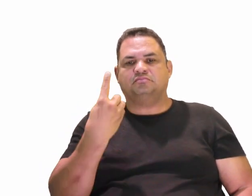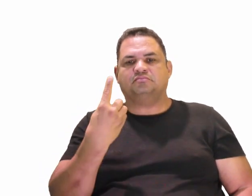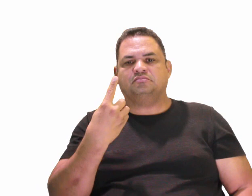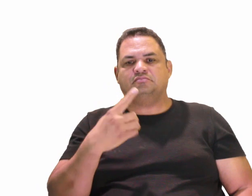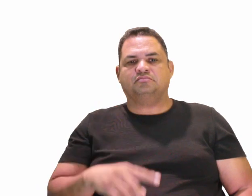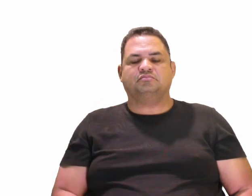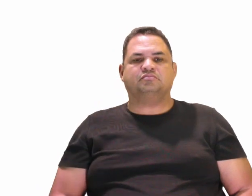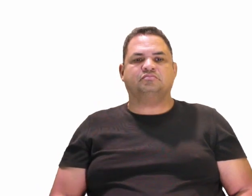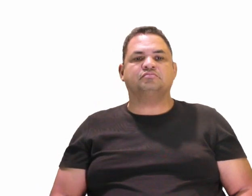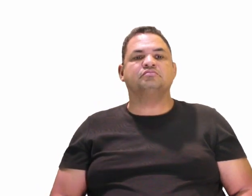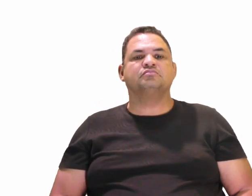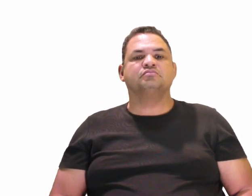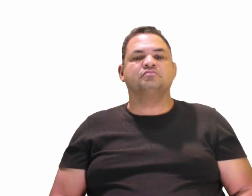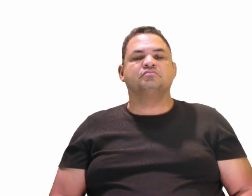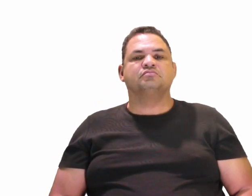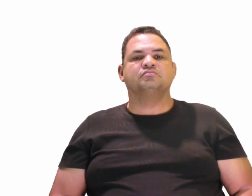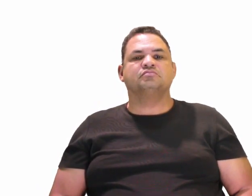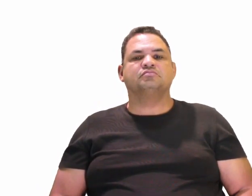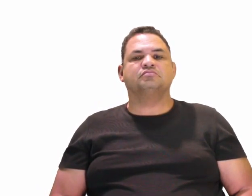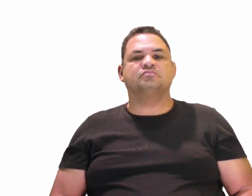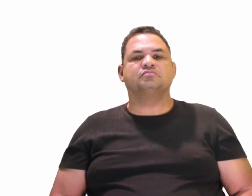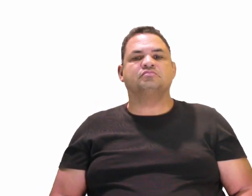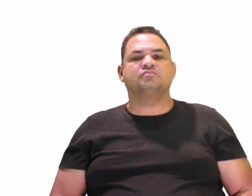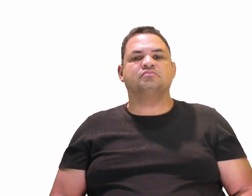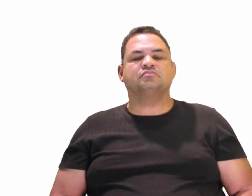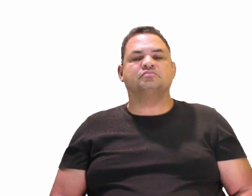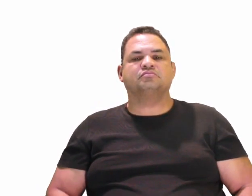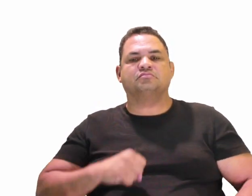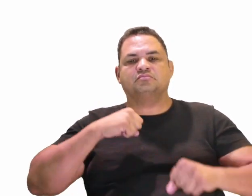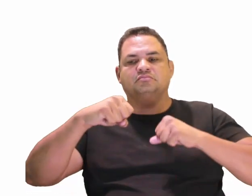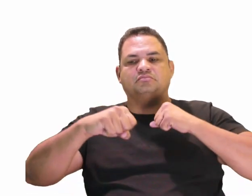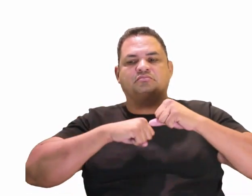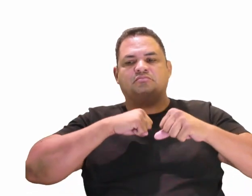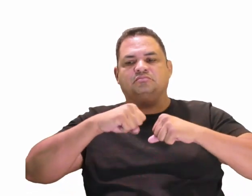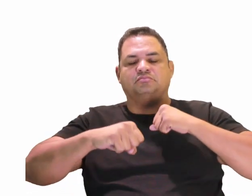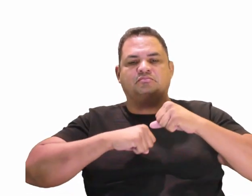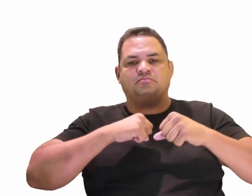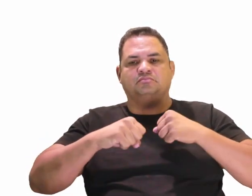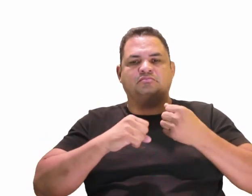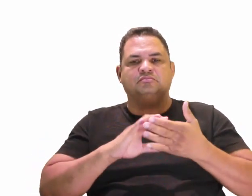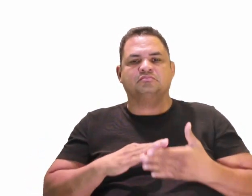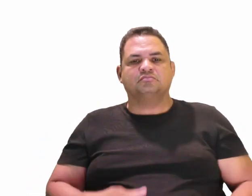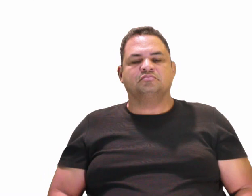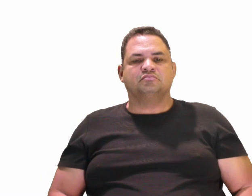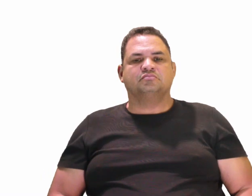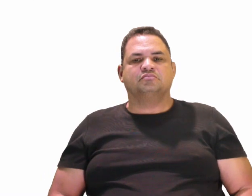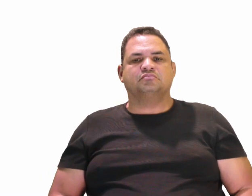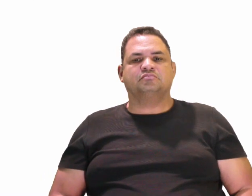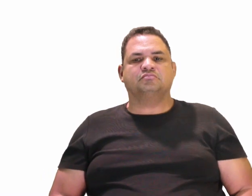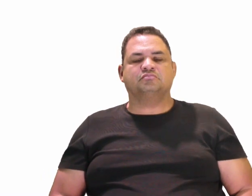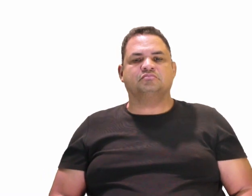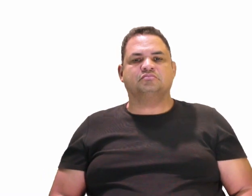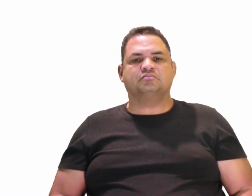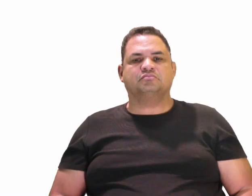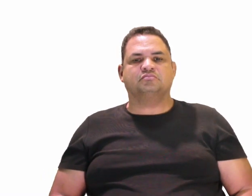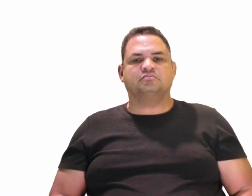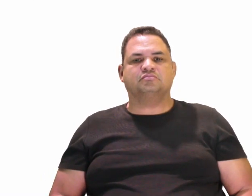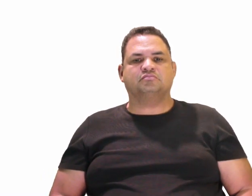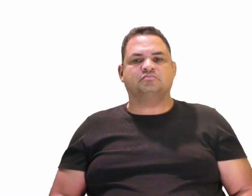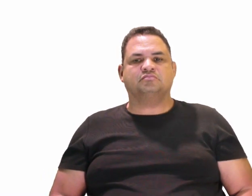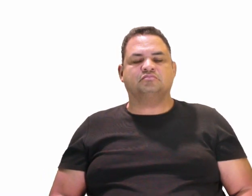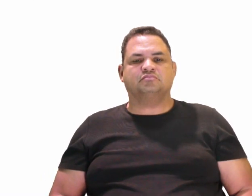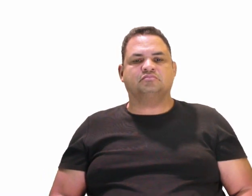de athletics, certo? Atletismo. E aí eu vou falar como I do athletics